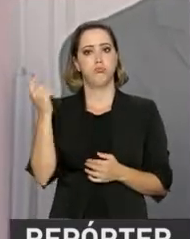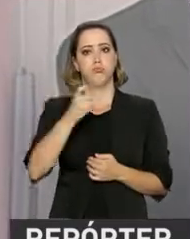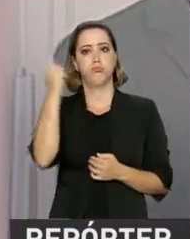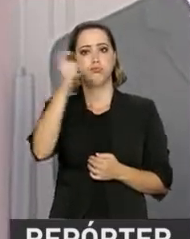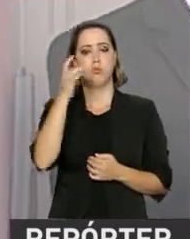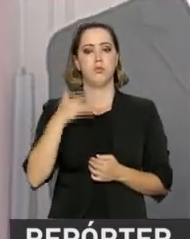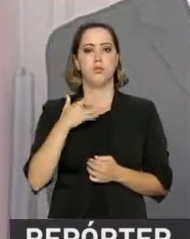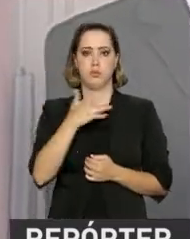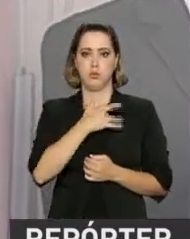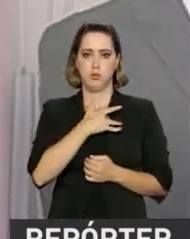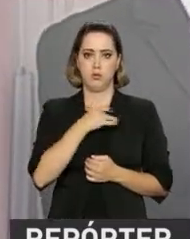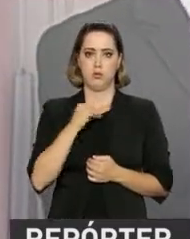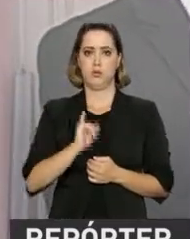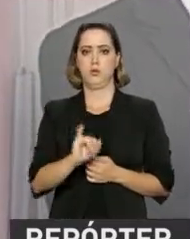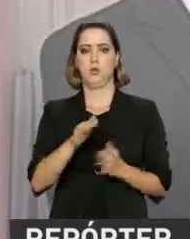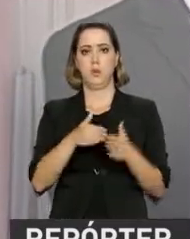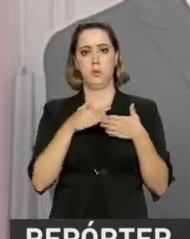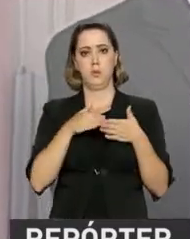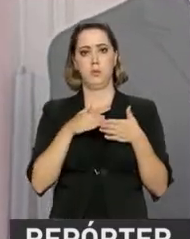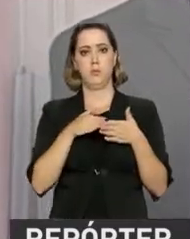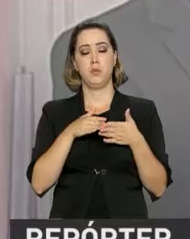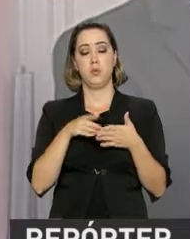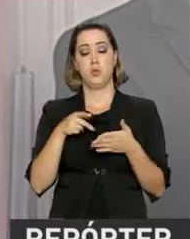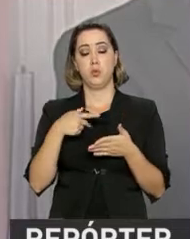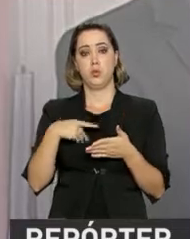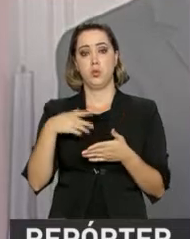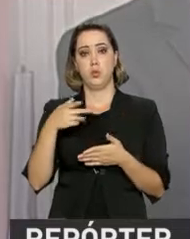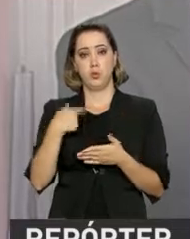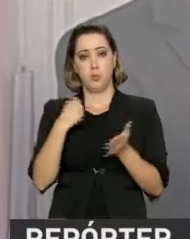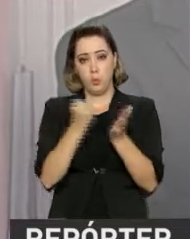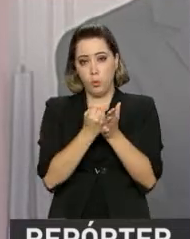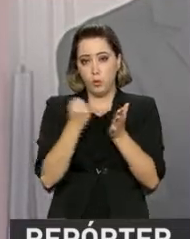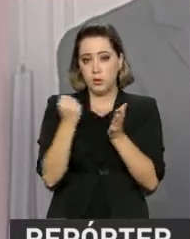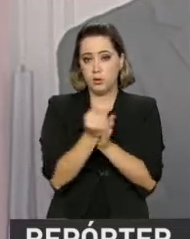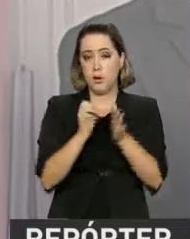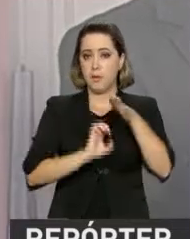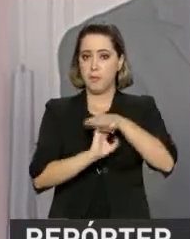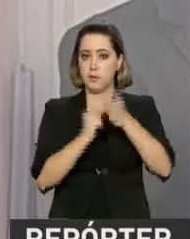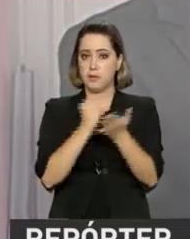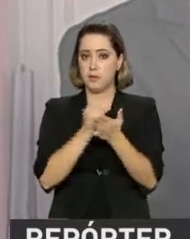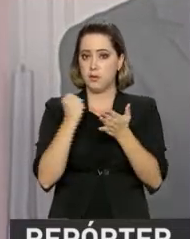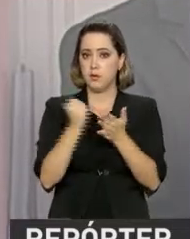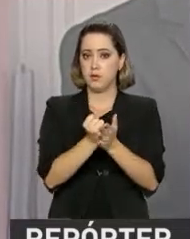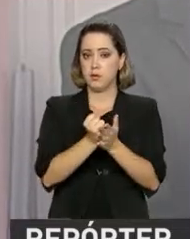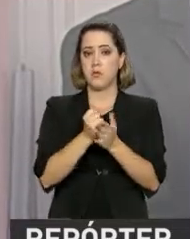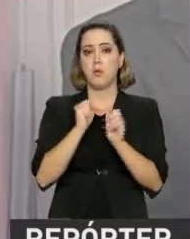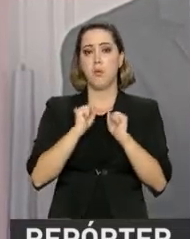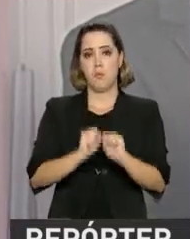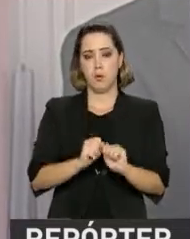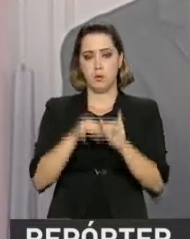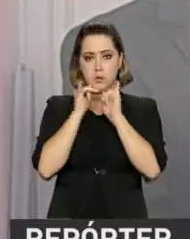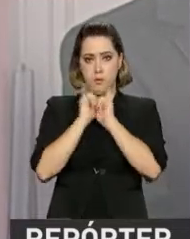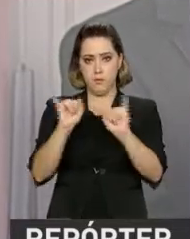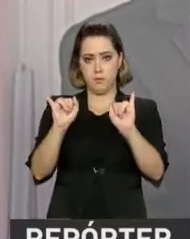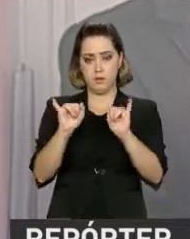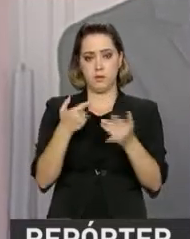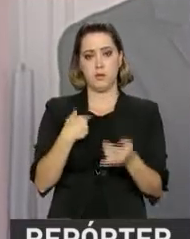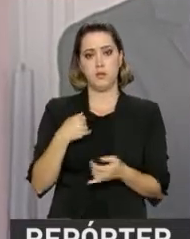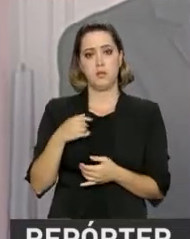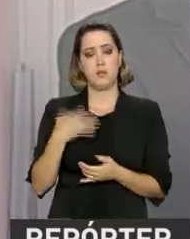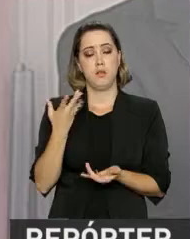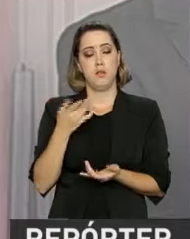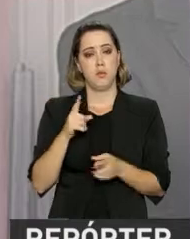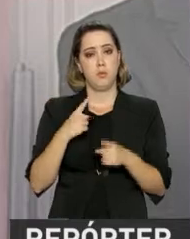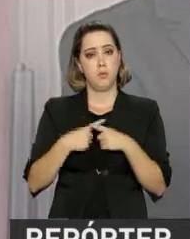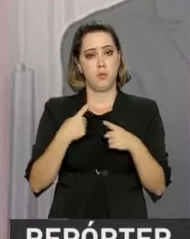nota fiscal. Se eu pedir ressarcimento para o plano de saúde, ainda assim posso declarar o valor do imposto, sendo que o plano de saúde